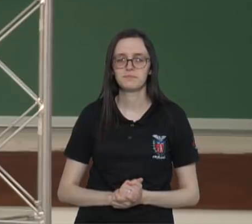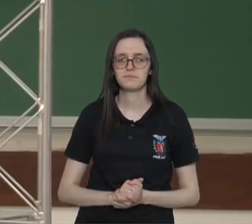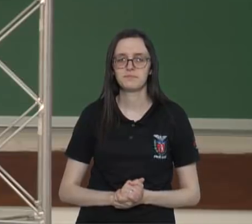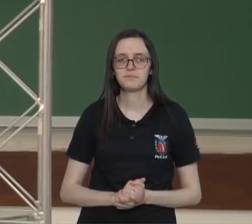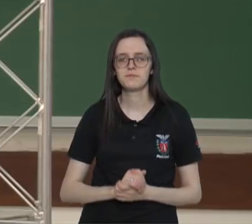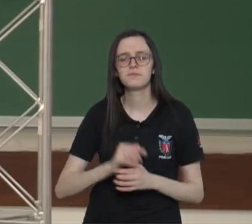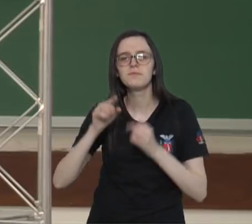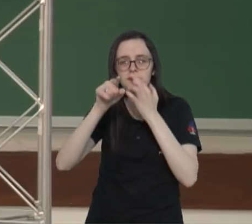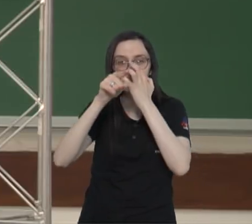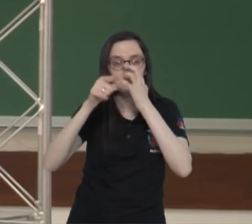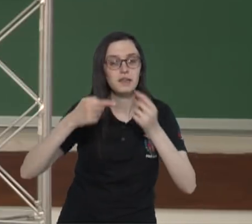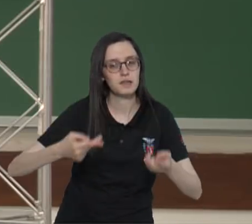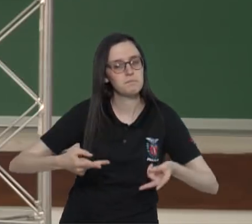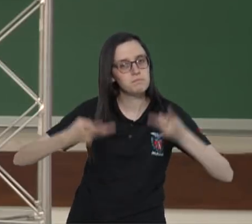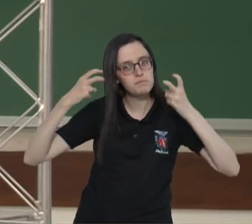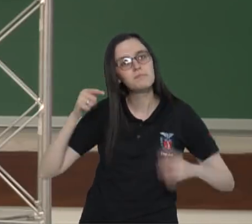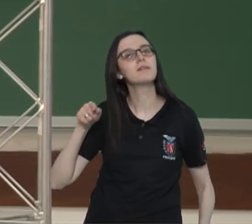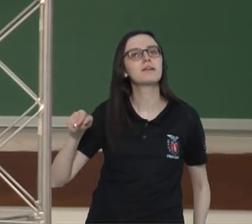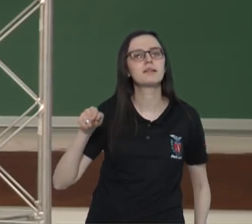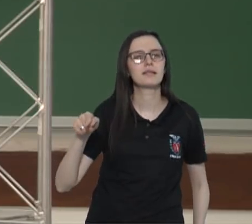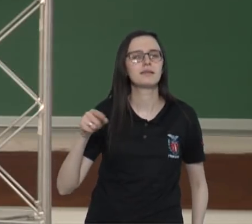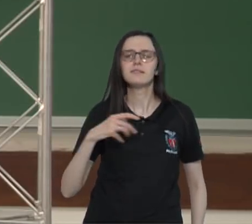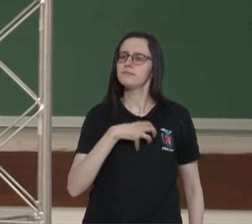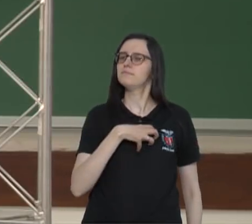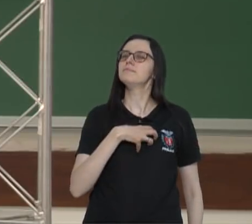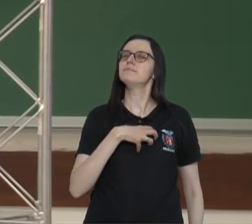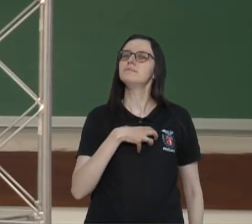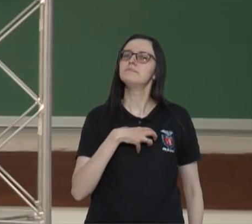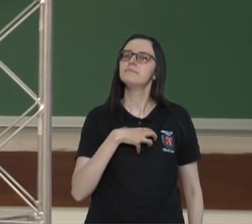vocês percebem como, né,